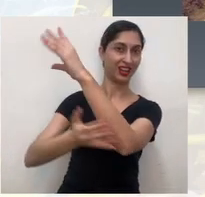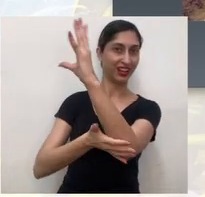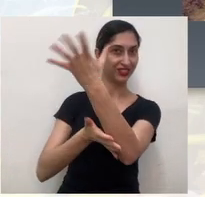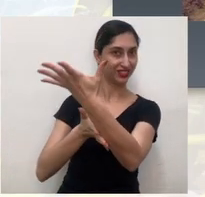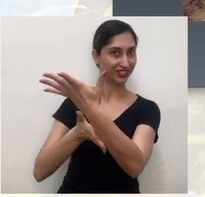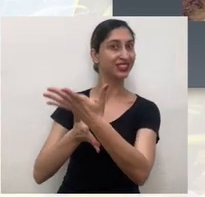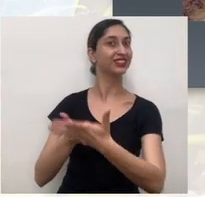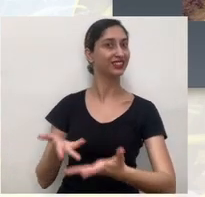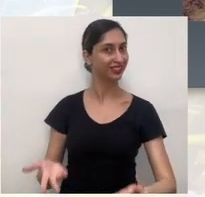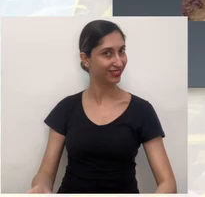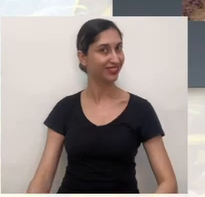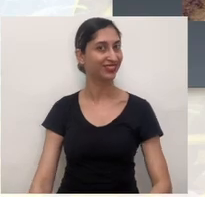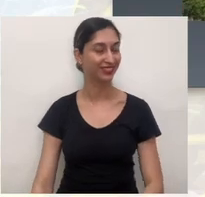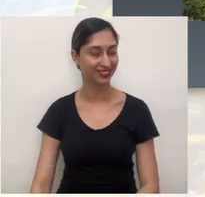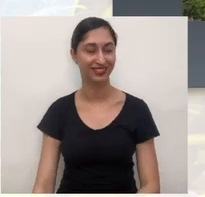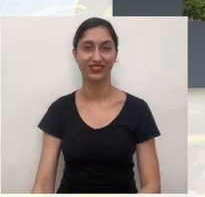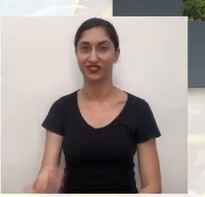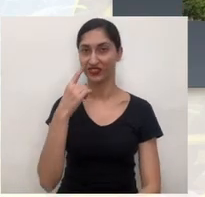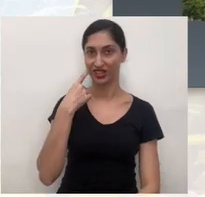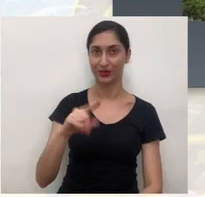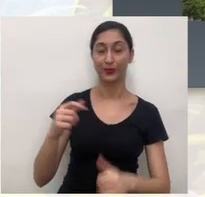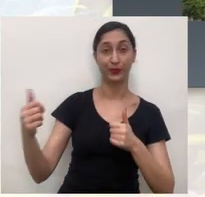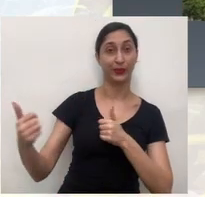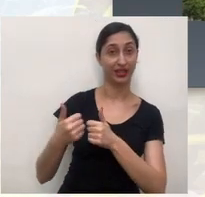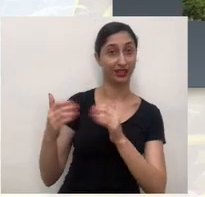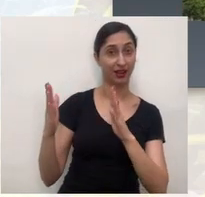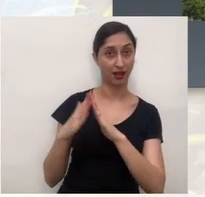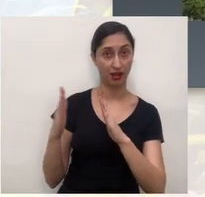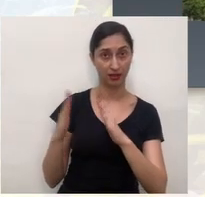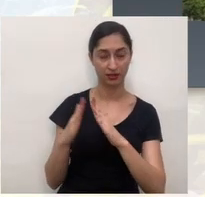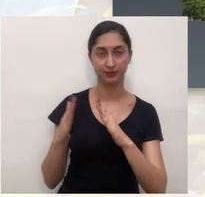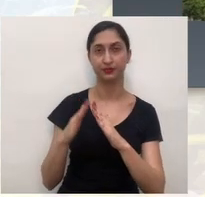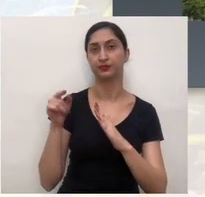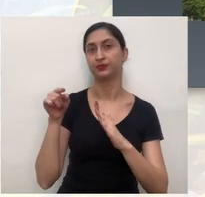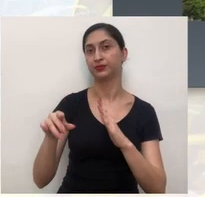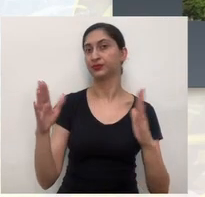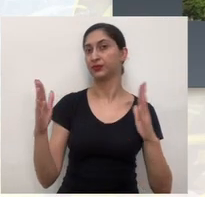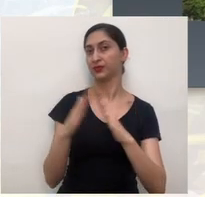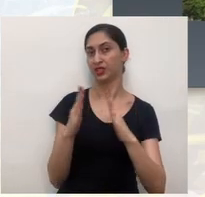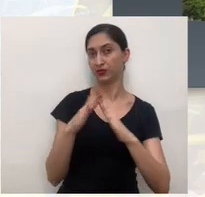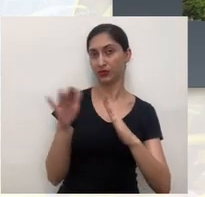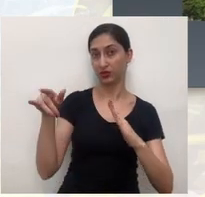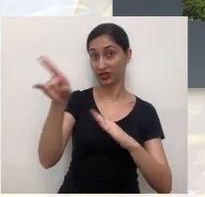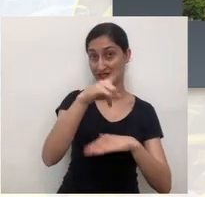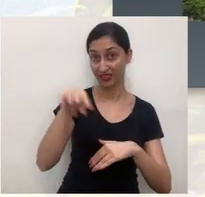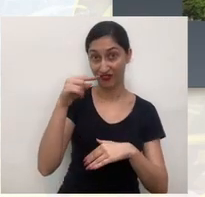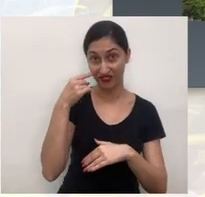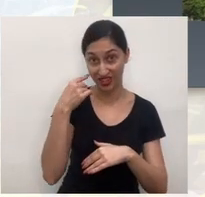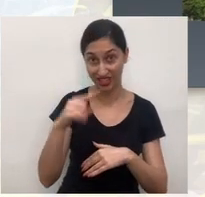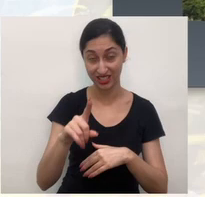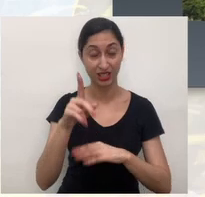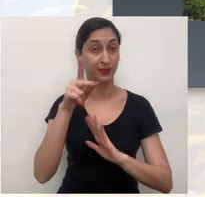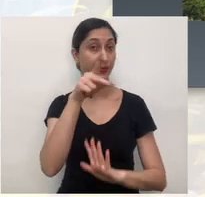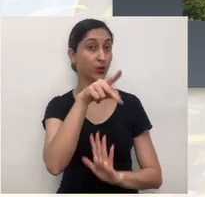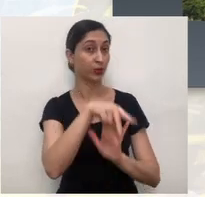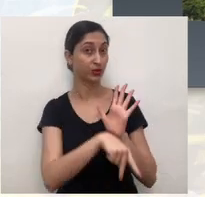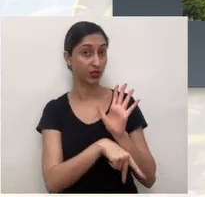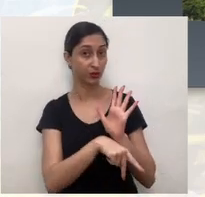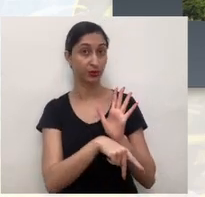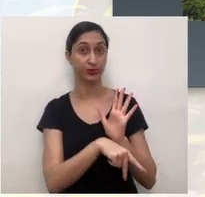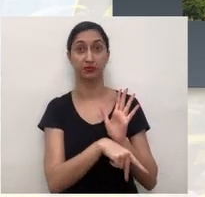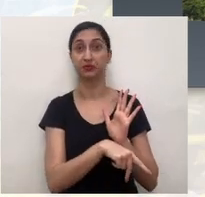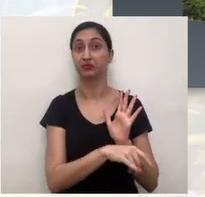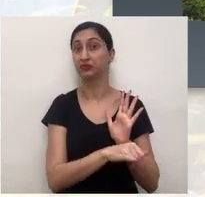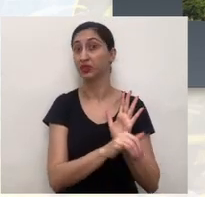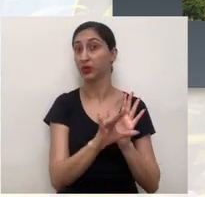bem junto da residência. Essa residência, vocês estão vendo aqui, é um projeto